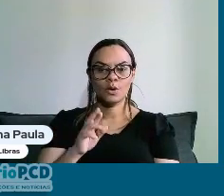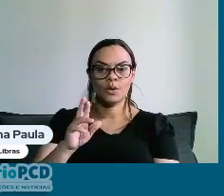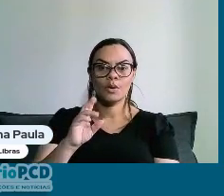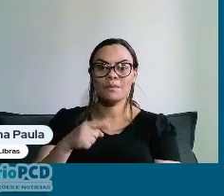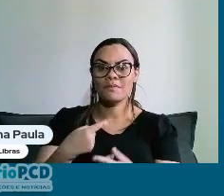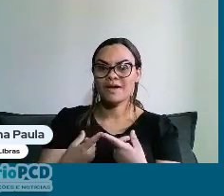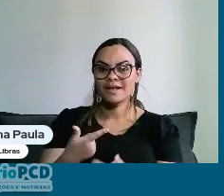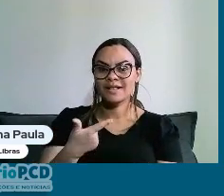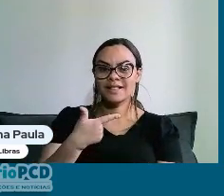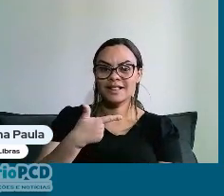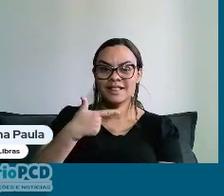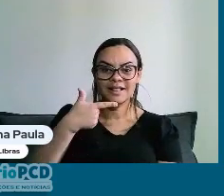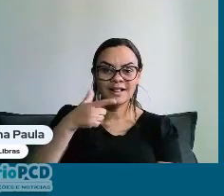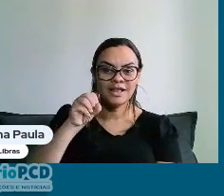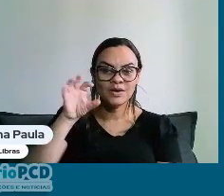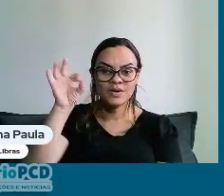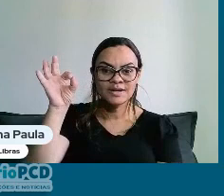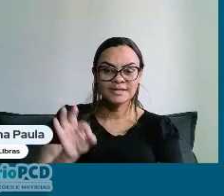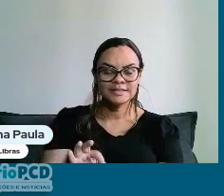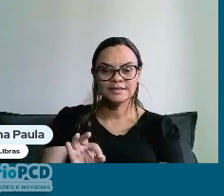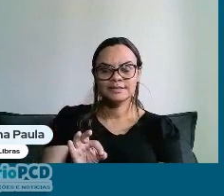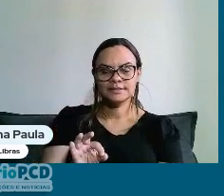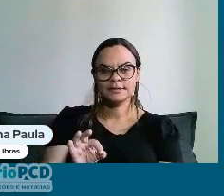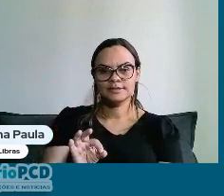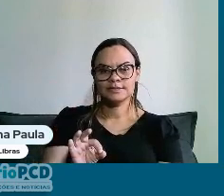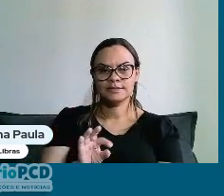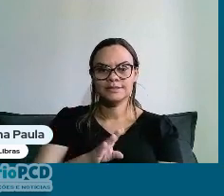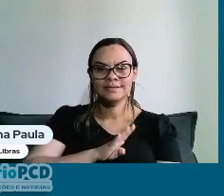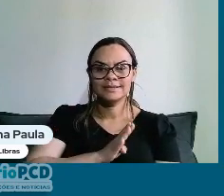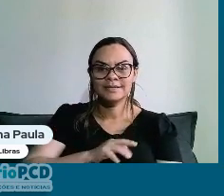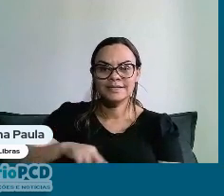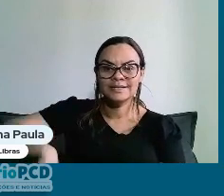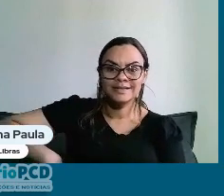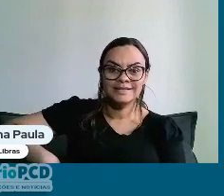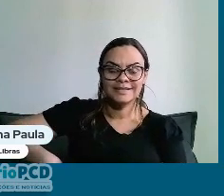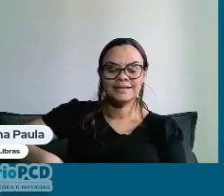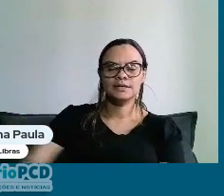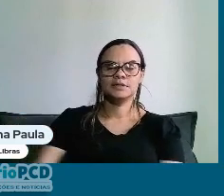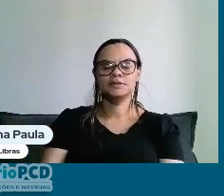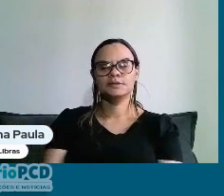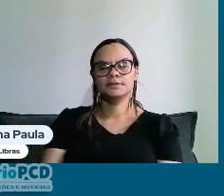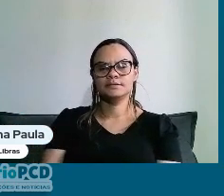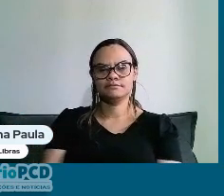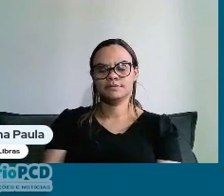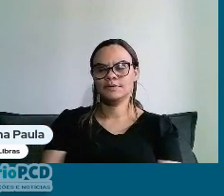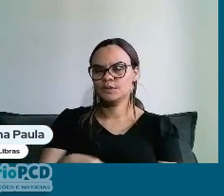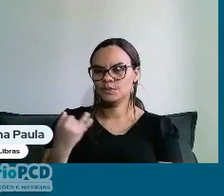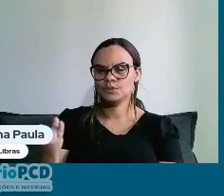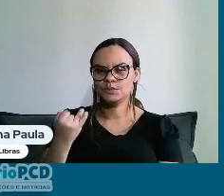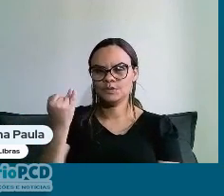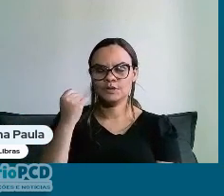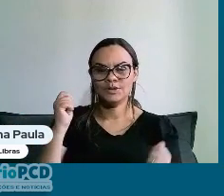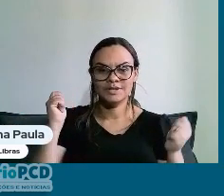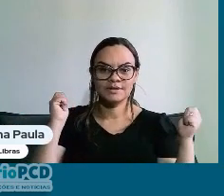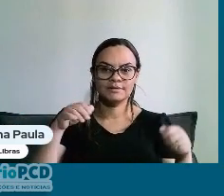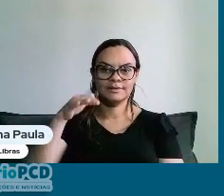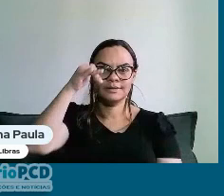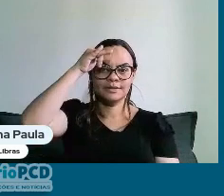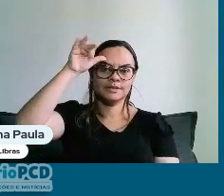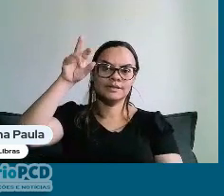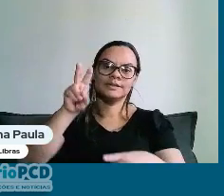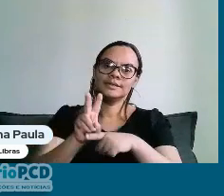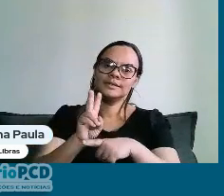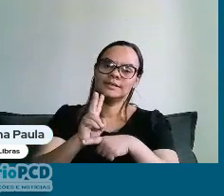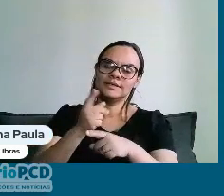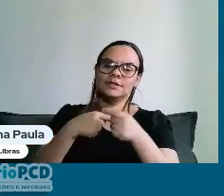de 70% dos casos de doença renal crônica, né? Ela é fundamental para que a gente possa evitar a progressão da